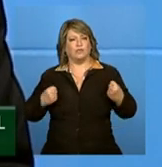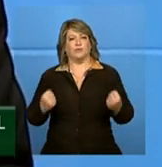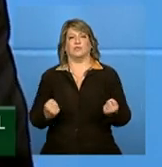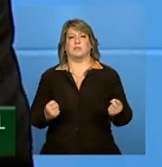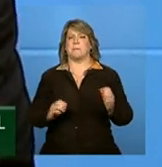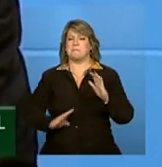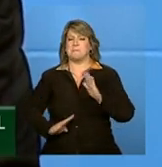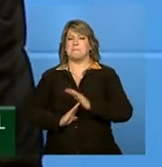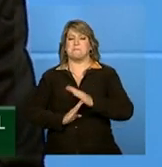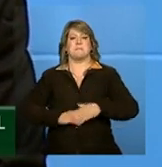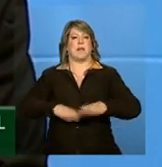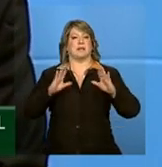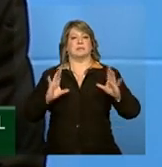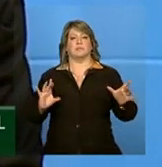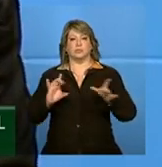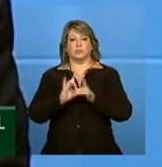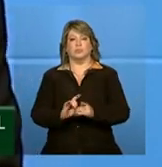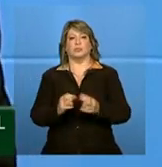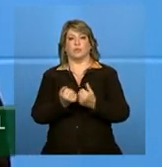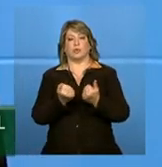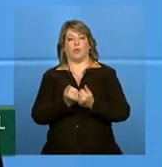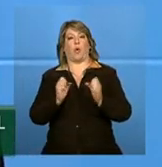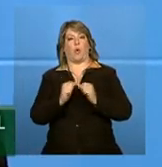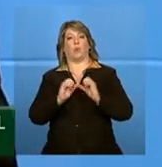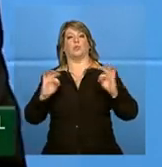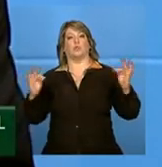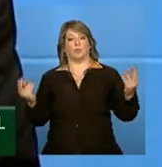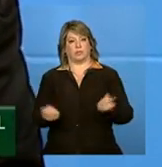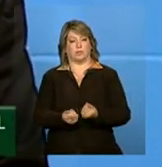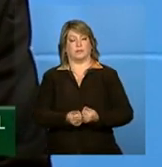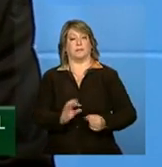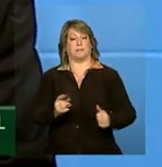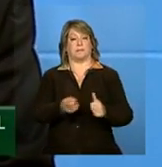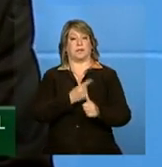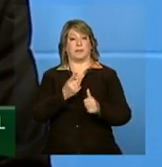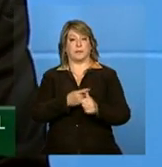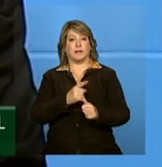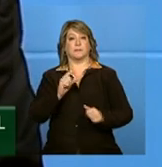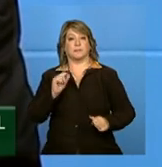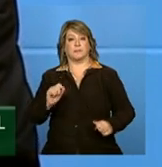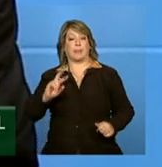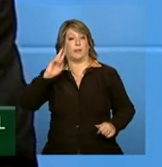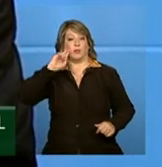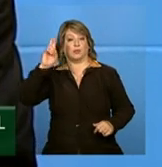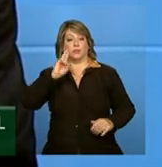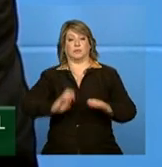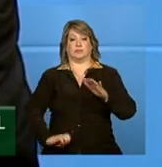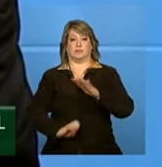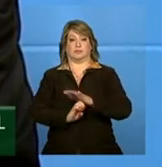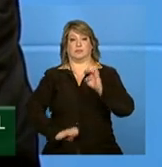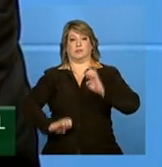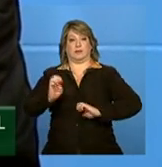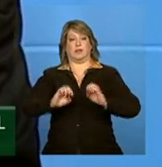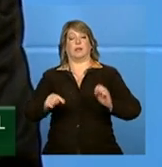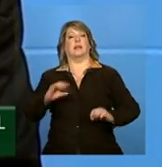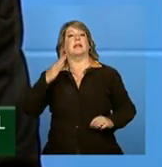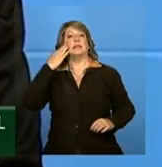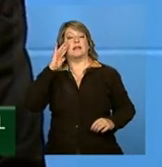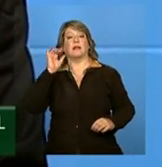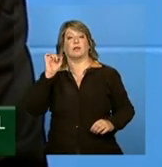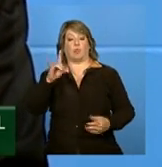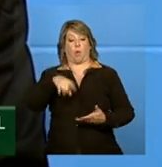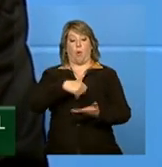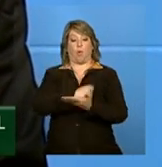esforços e cooperar com os outros atores. Em primeiro lugar, os empregadores entendemos que a